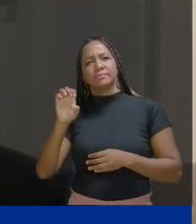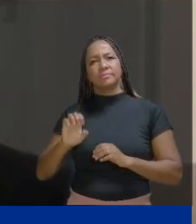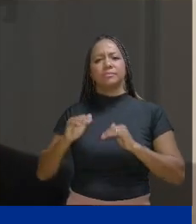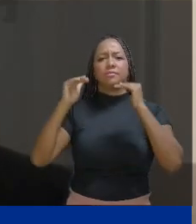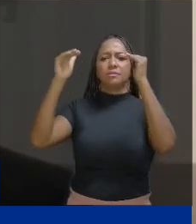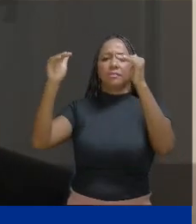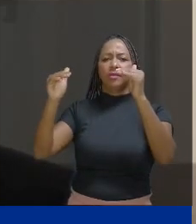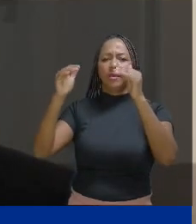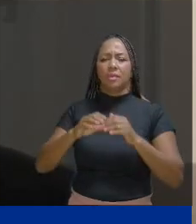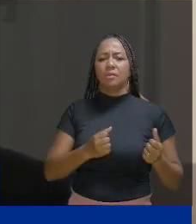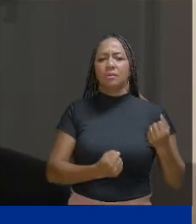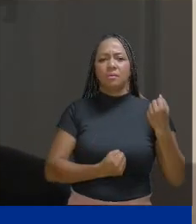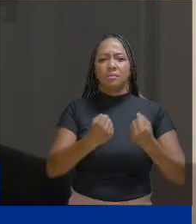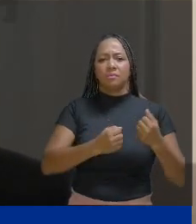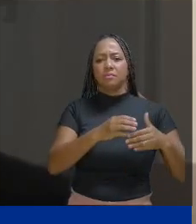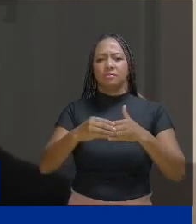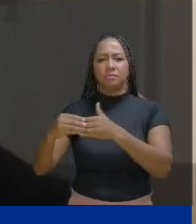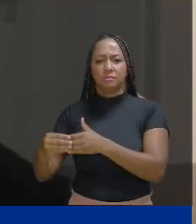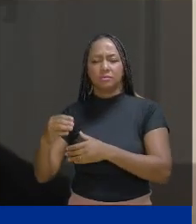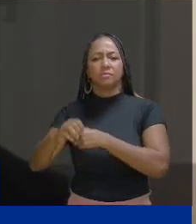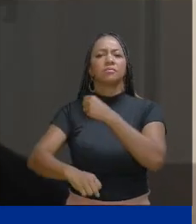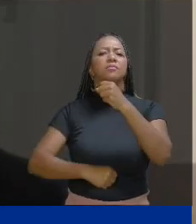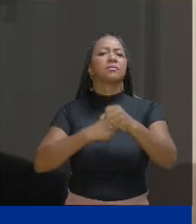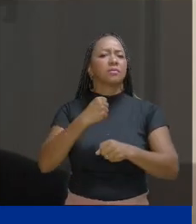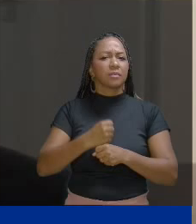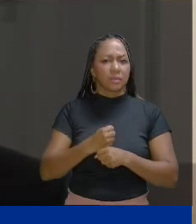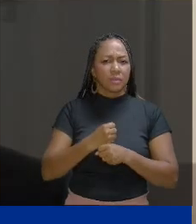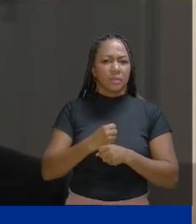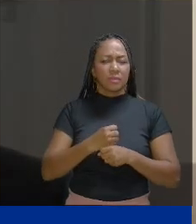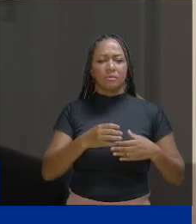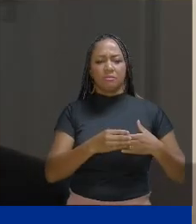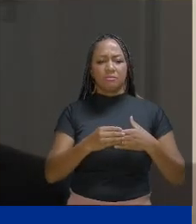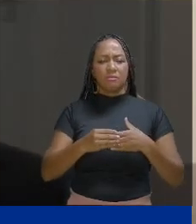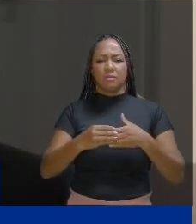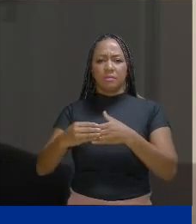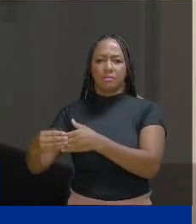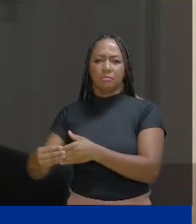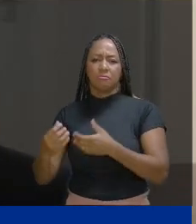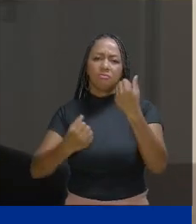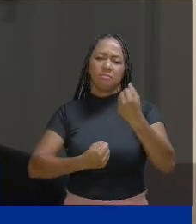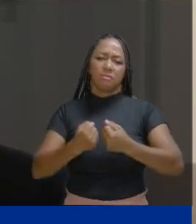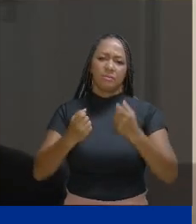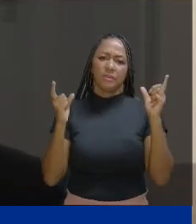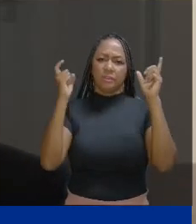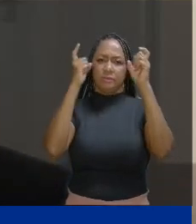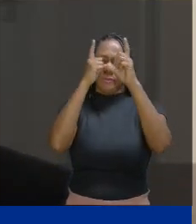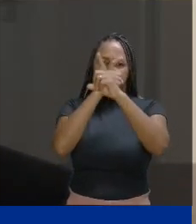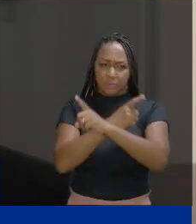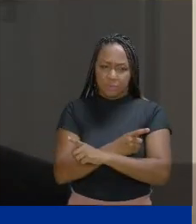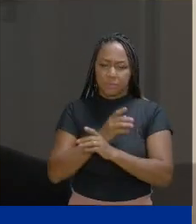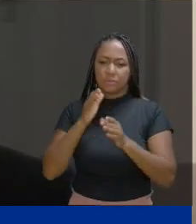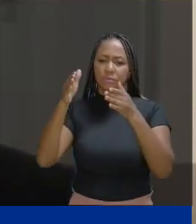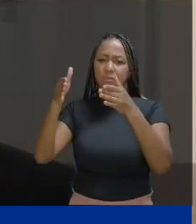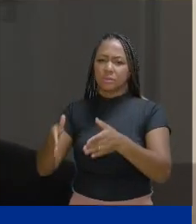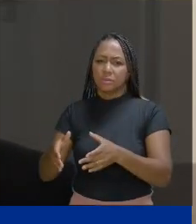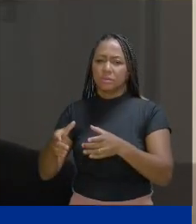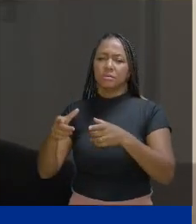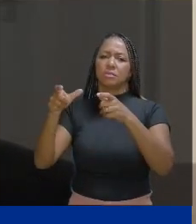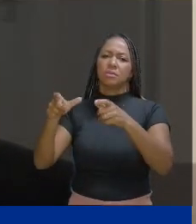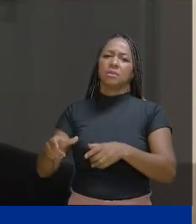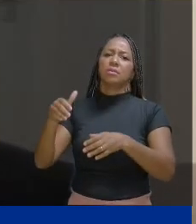de eleitores. Que era um ano em que havia óbitos para transporte de eleitores. em que havia dificuldades de chegar ao local de